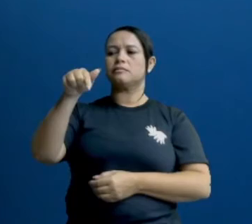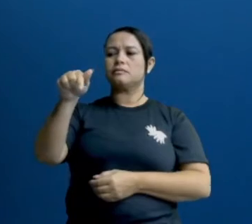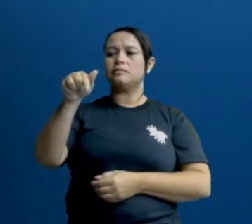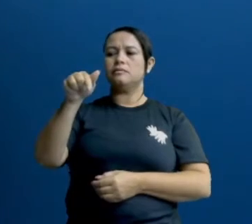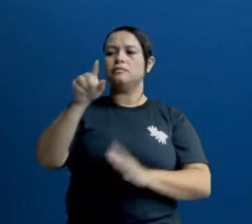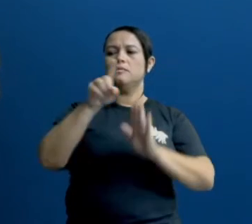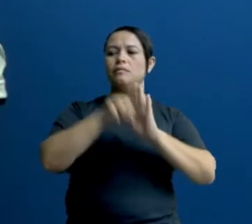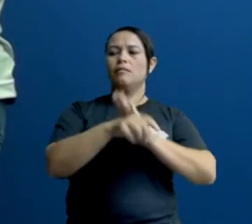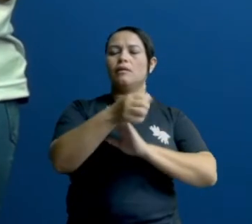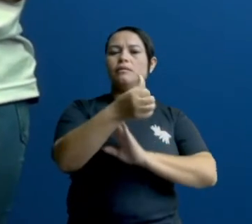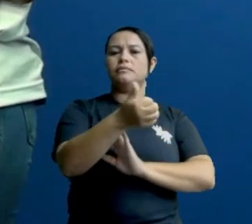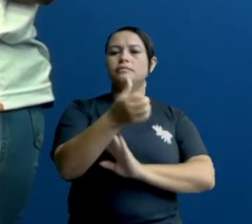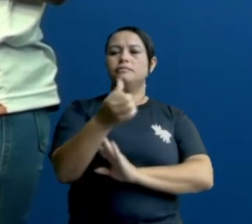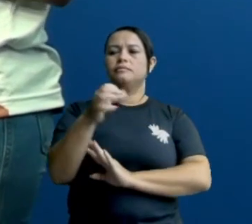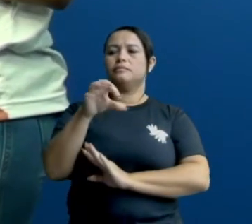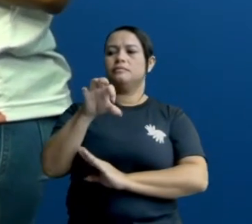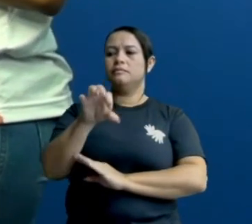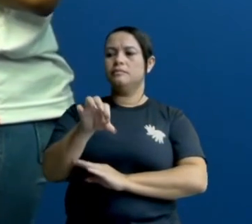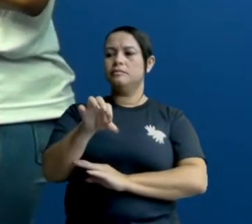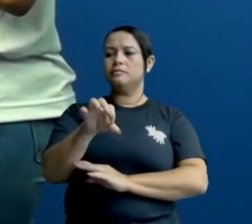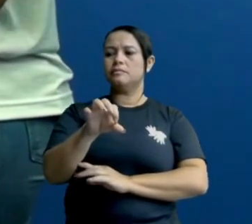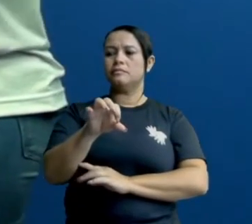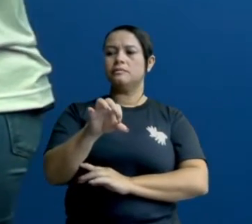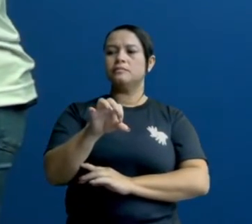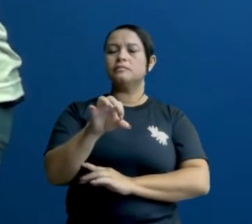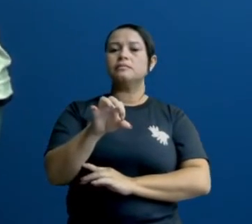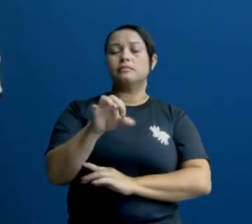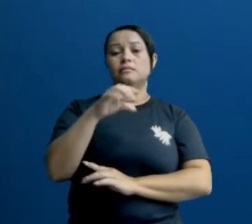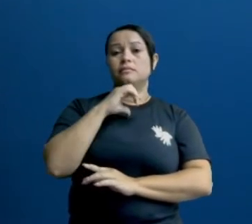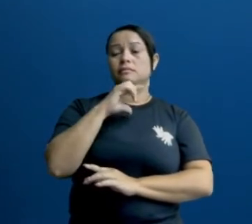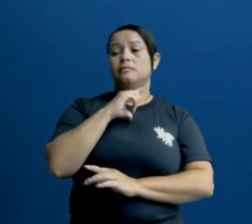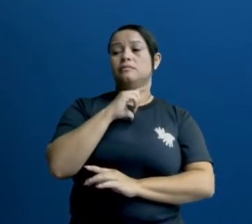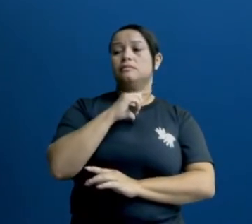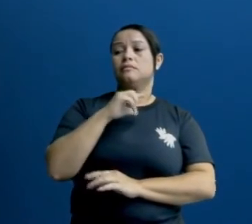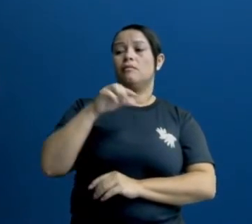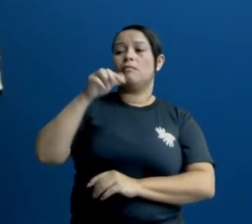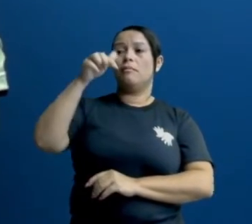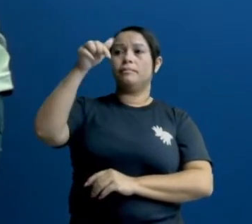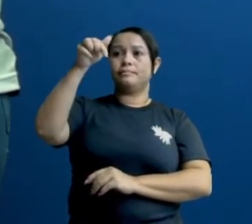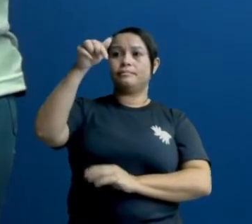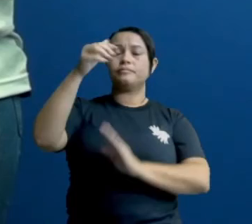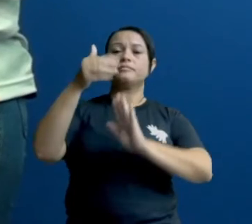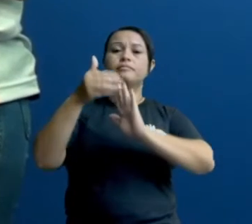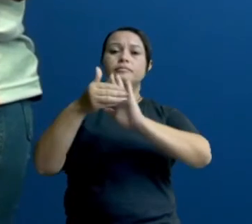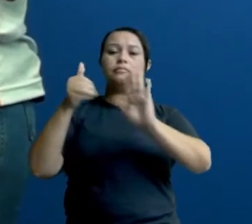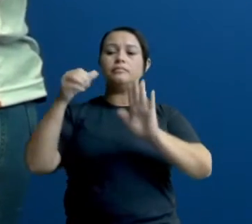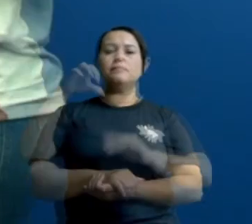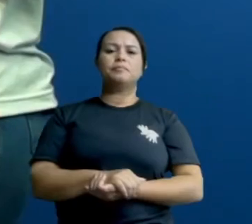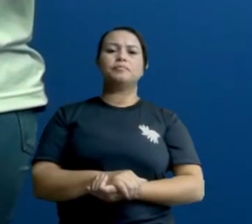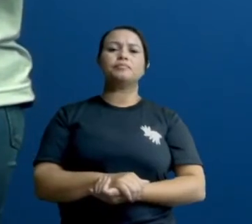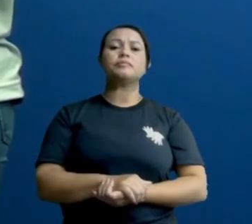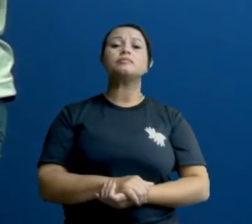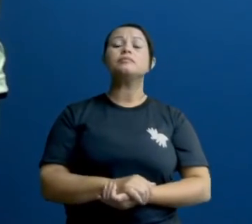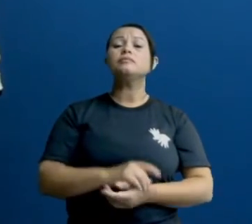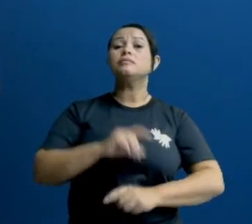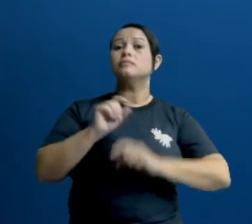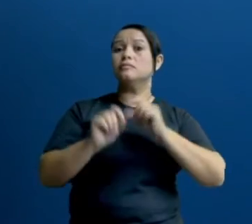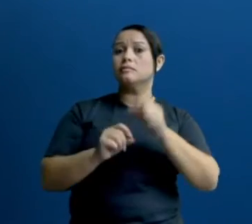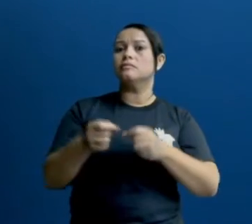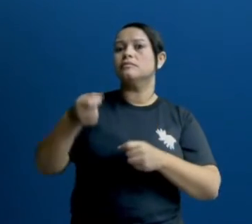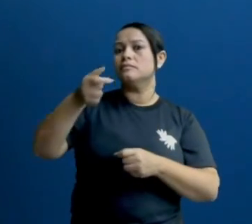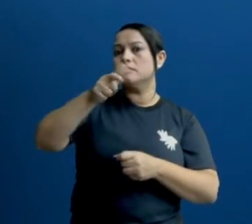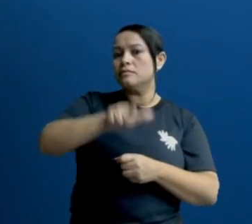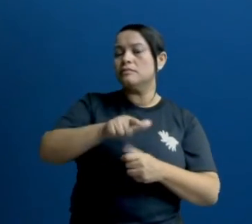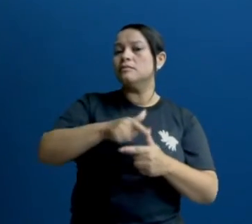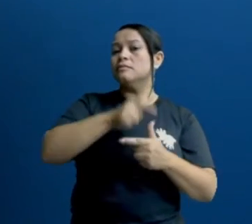487 menos 169. Então, eu tenho 7 e quero tirar 9. A gente, mais uma